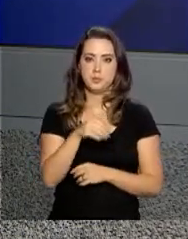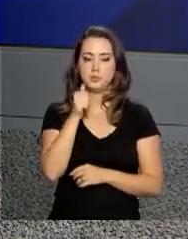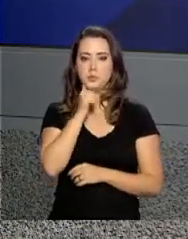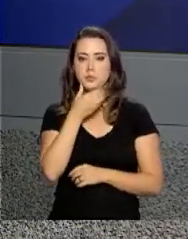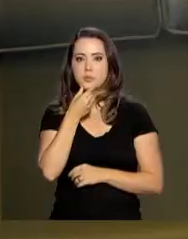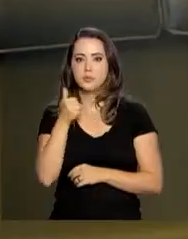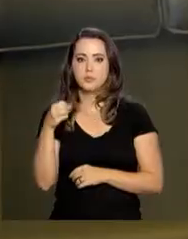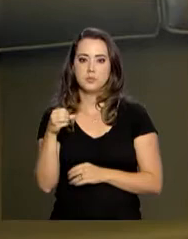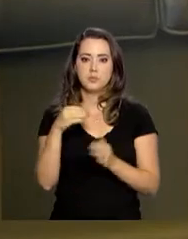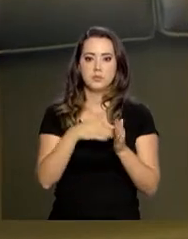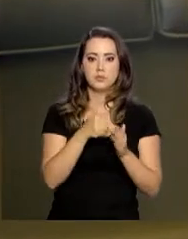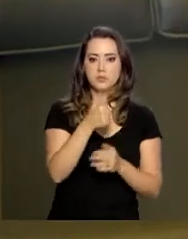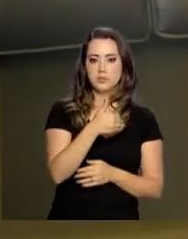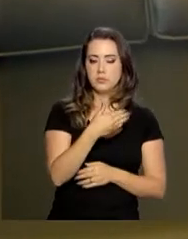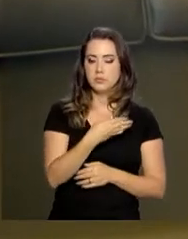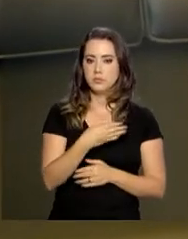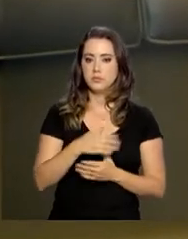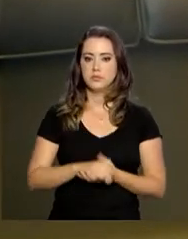anos.